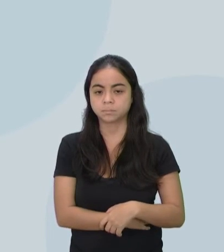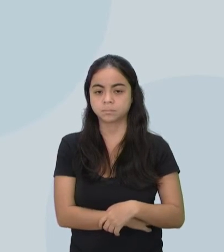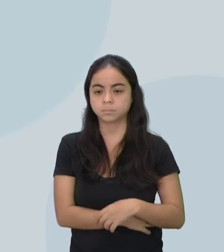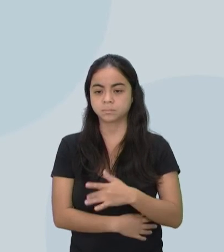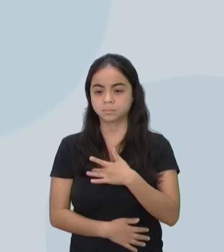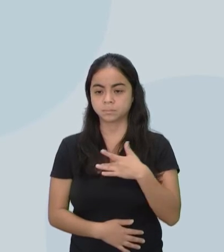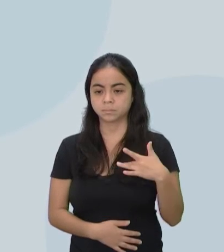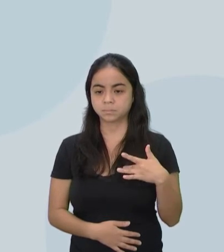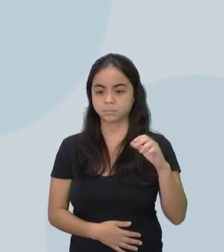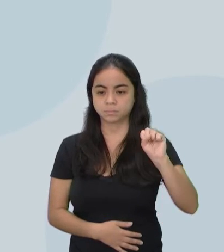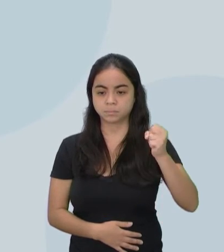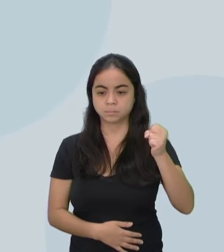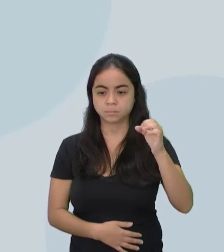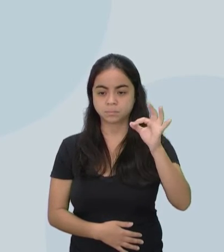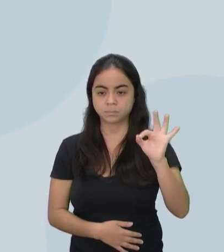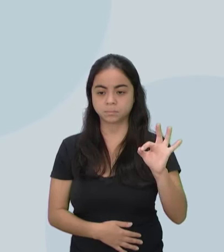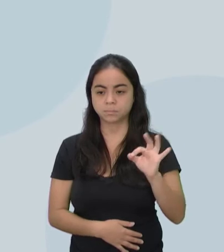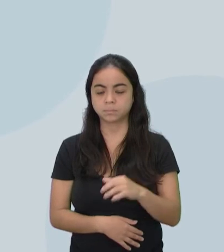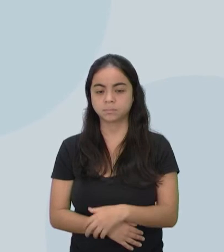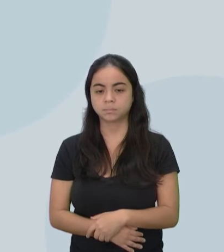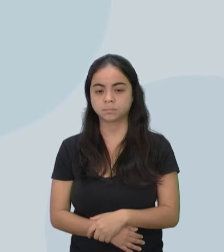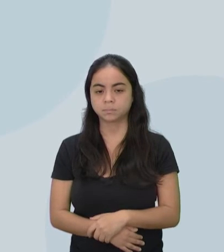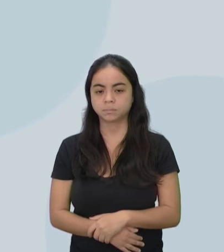saúde, foi 8%.